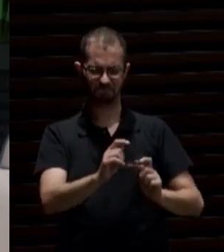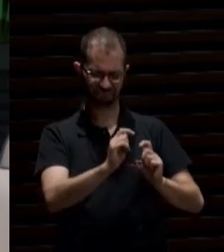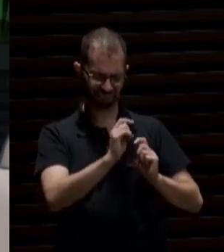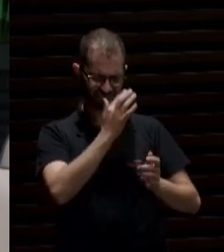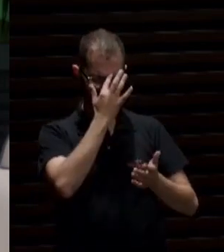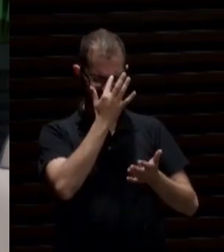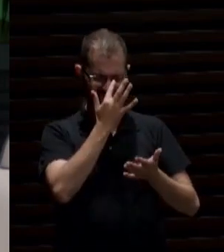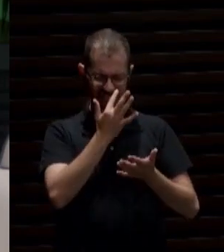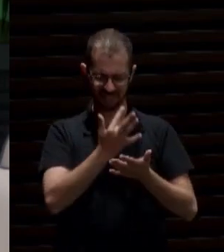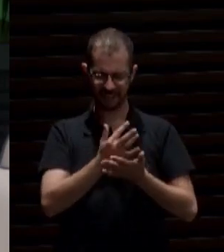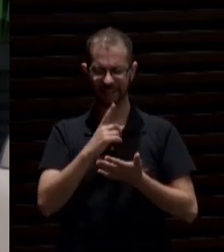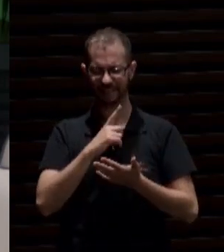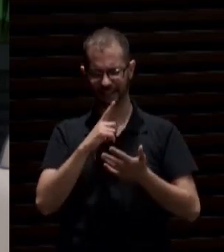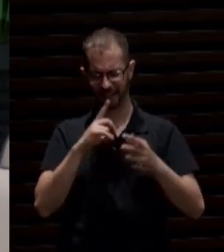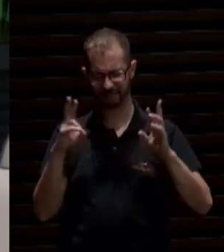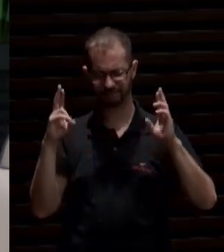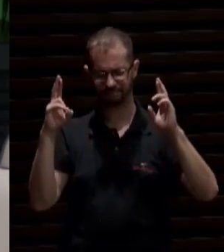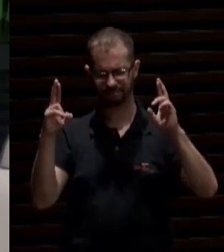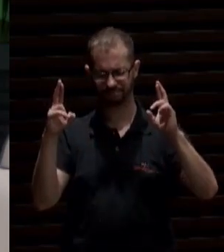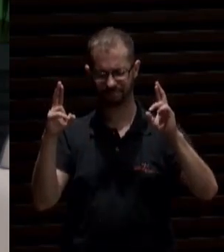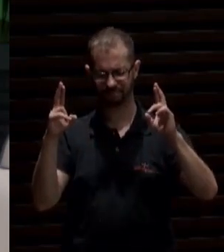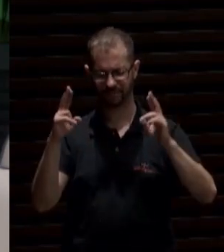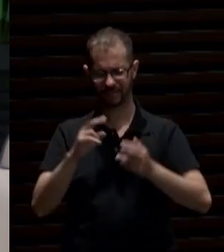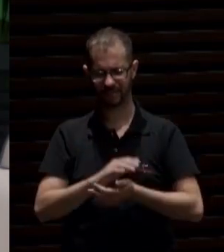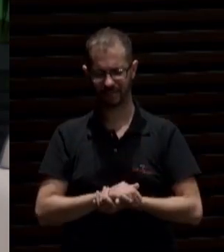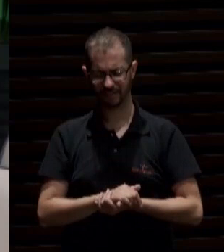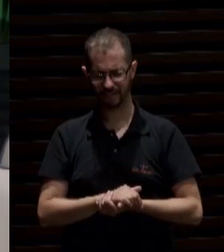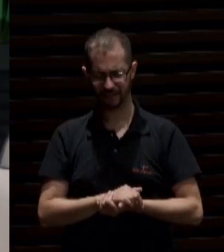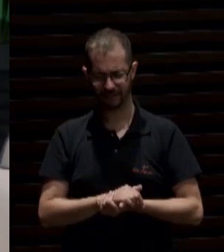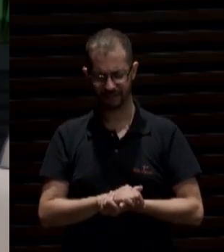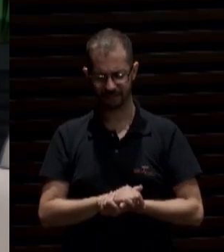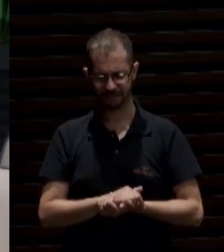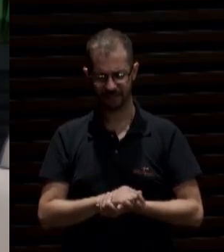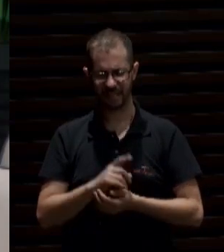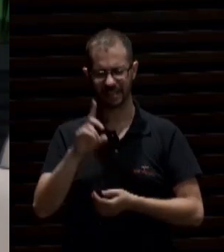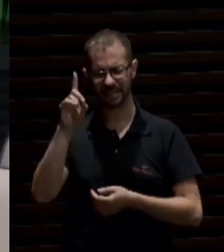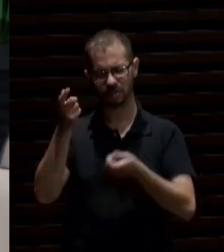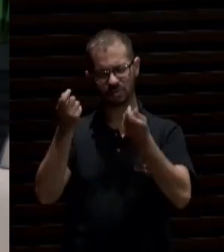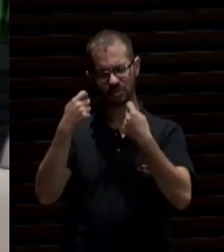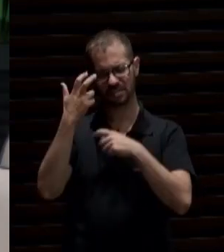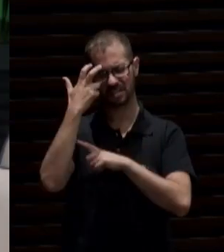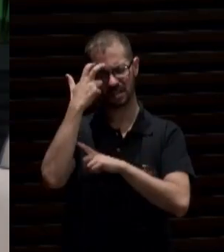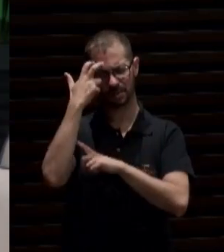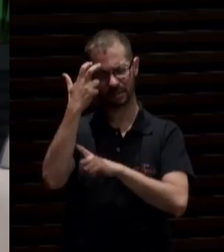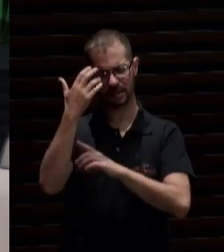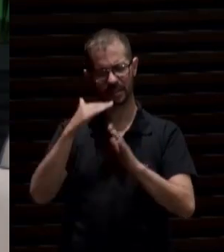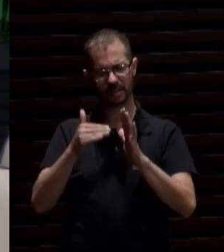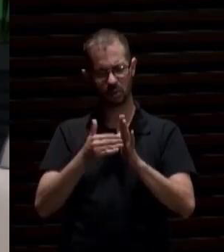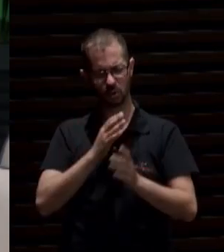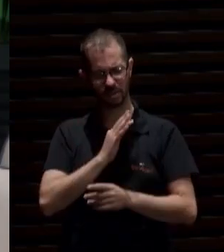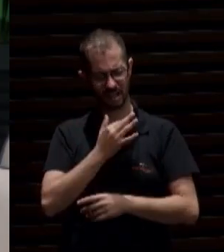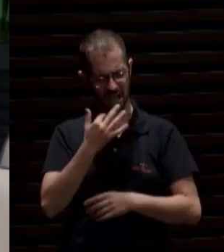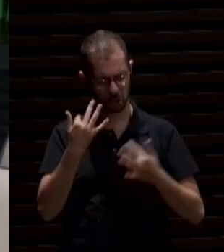produza perseverança. Assim como o Tiago fala, pedimos também que o Senhor nos dê sabedoria e que toda a dúvida do nosso coração seja